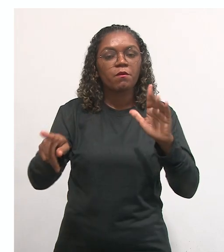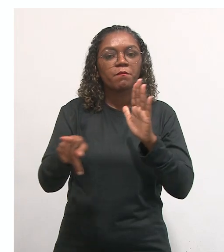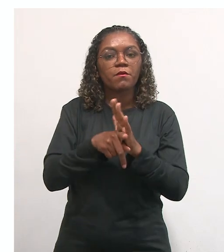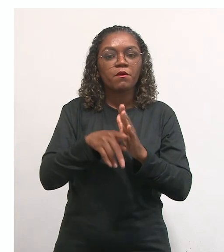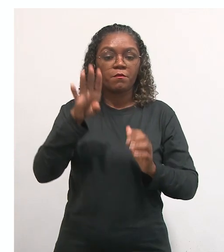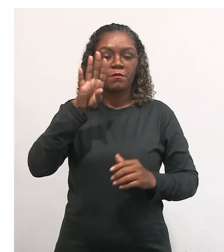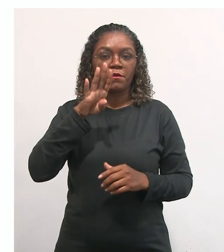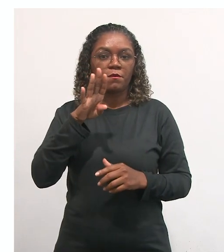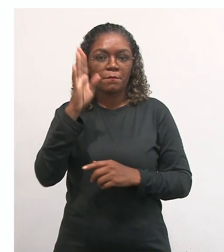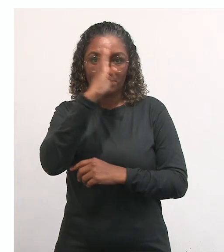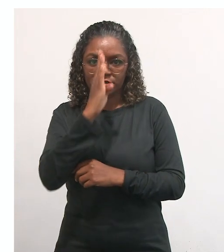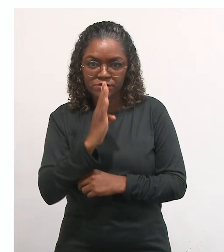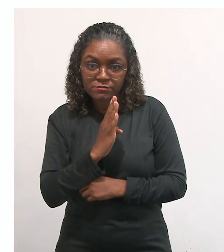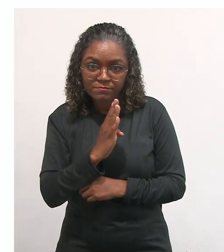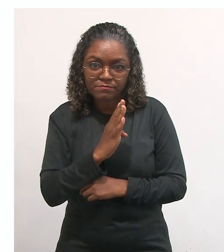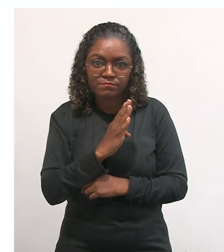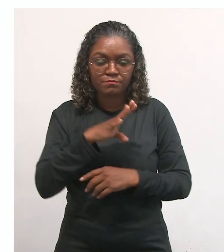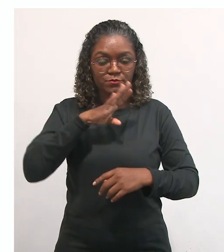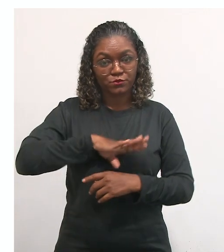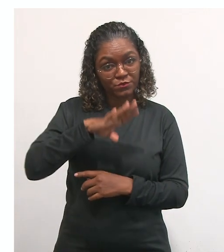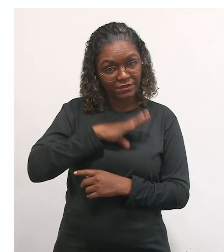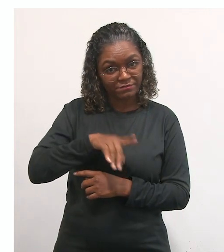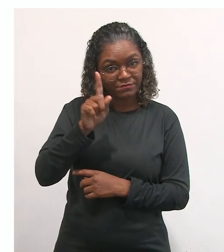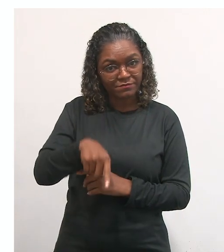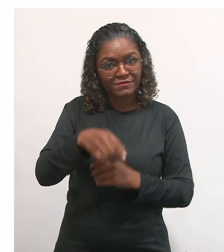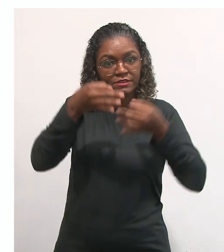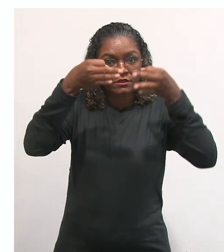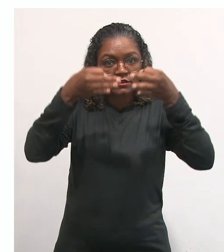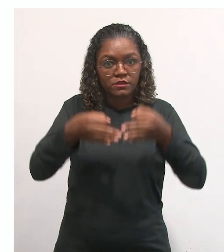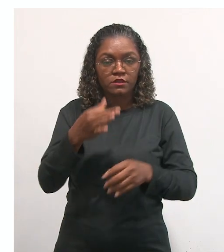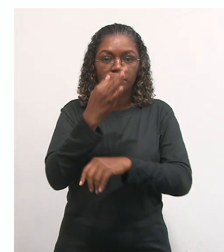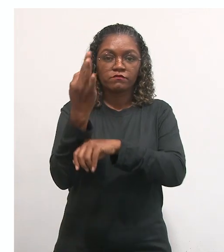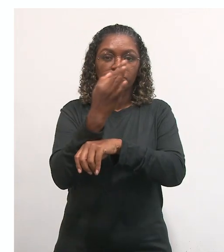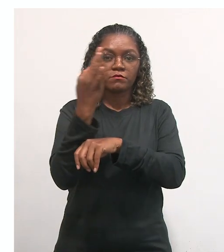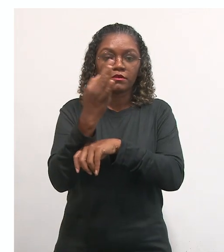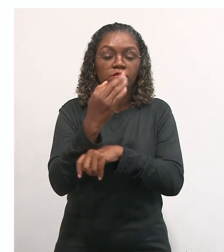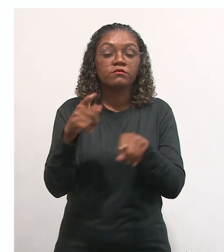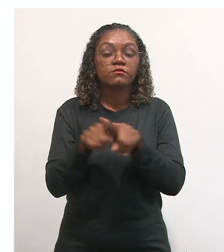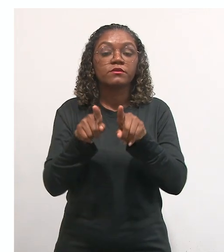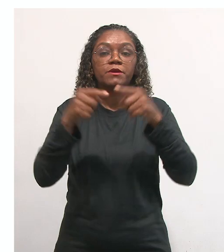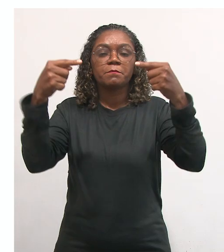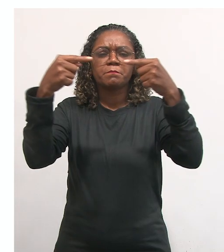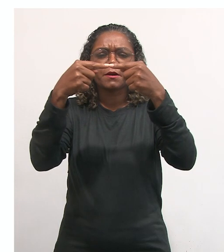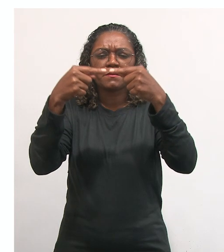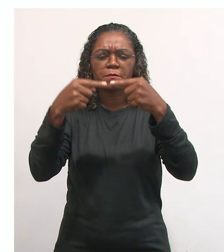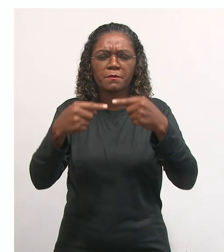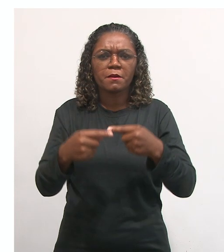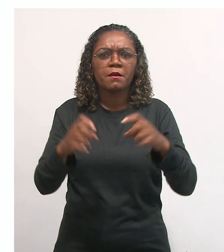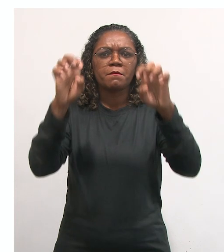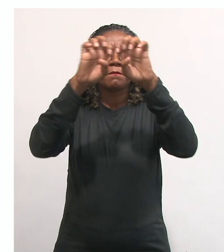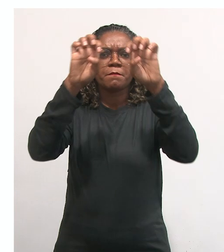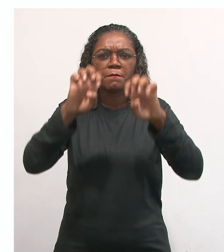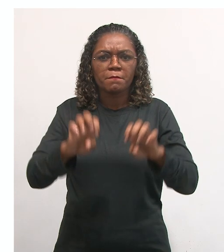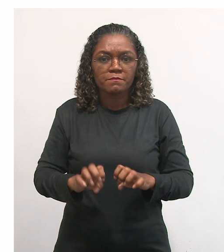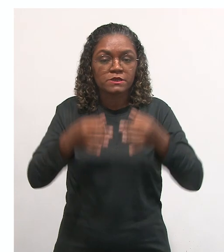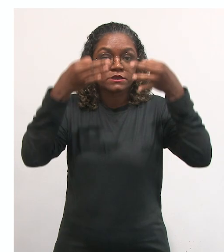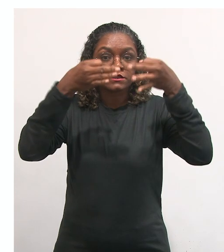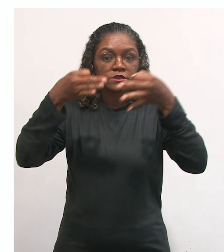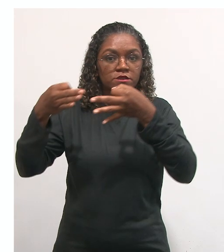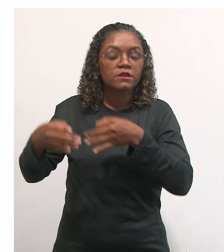padrão formal né e e ele precisa atender as normas de formatação e de estrutura também